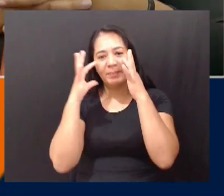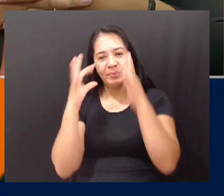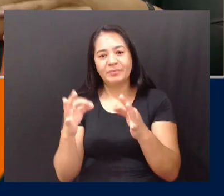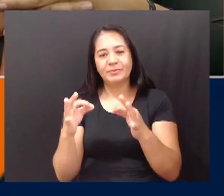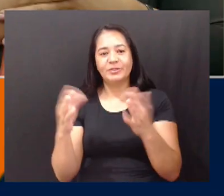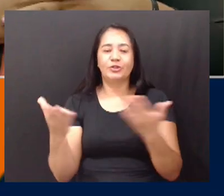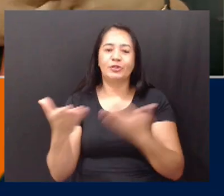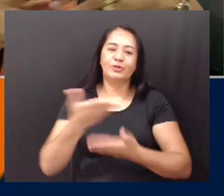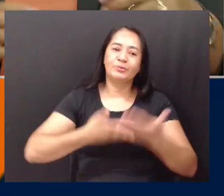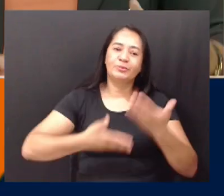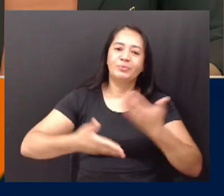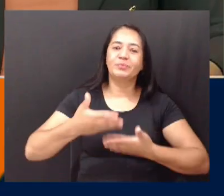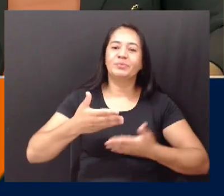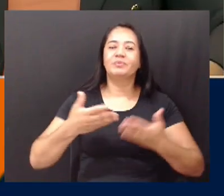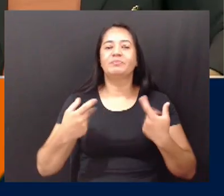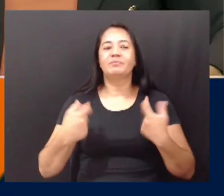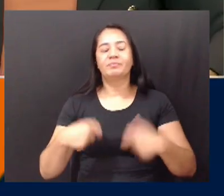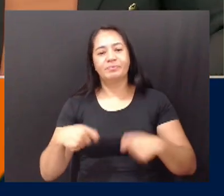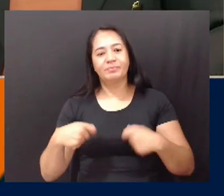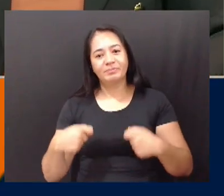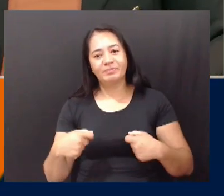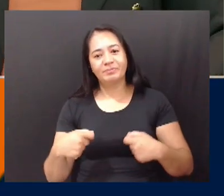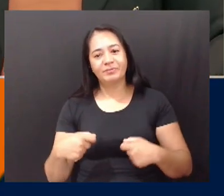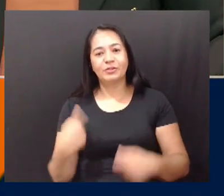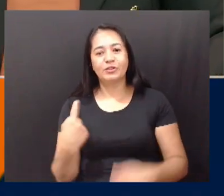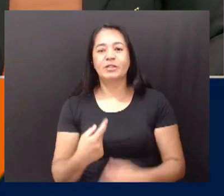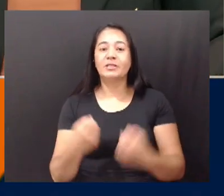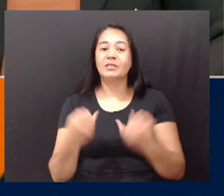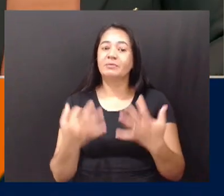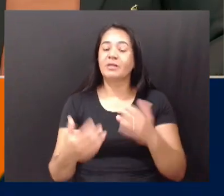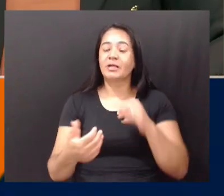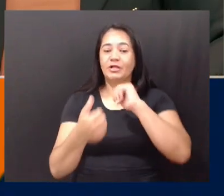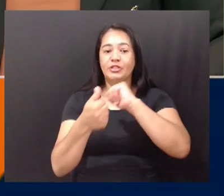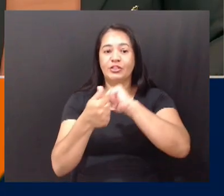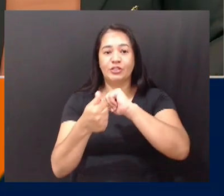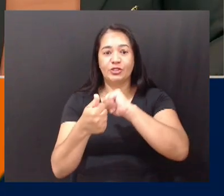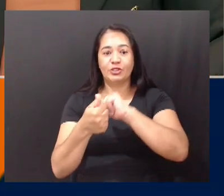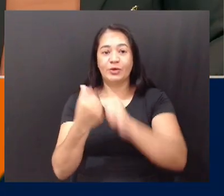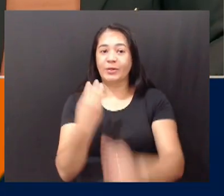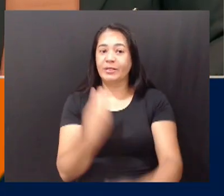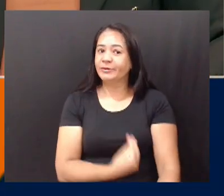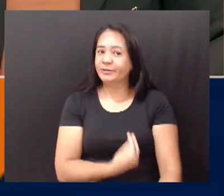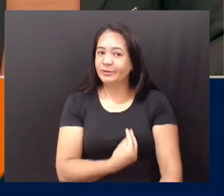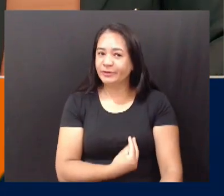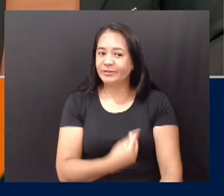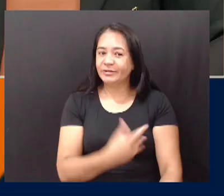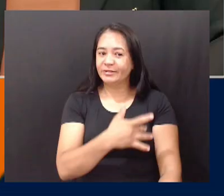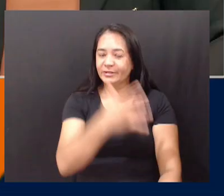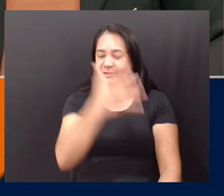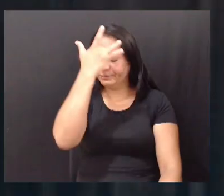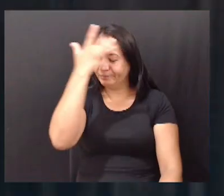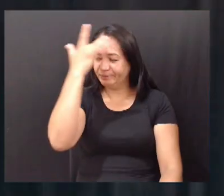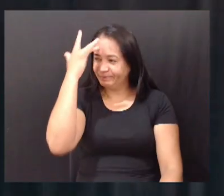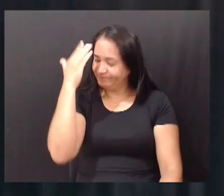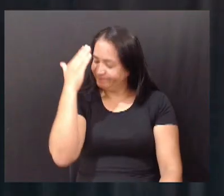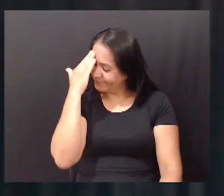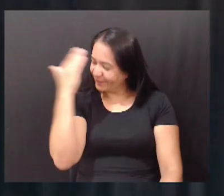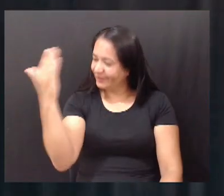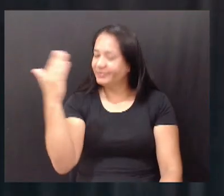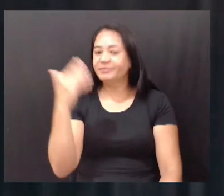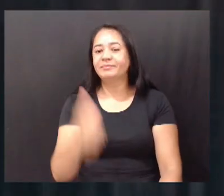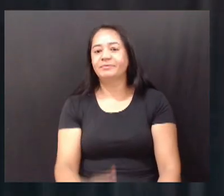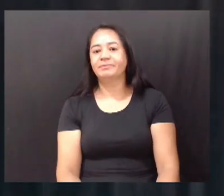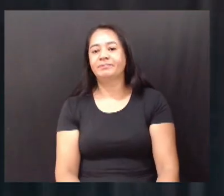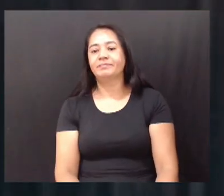tão necessária quando a gente fala de qualidade de vida e de saúde mental. Obrigada, viu, Beatriz? Obrigada, Rúbia,